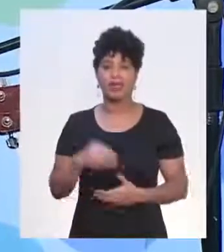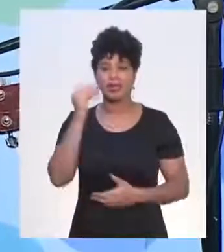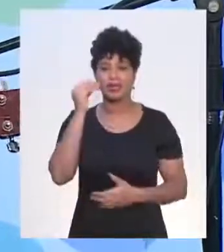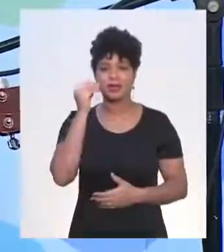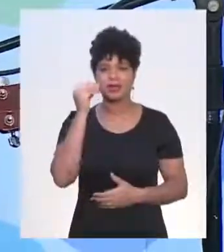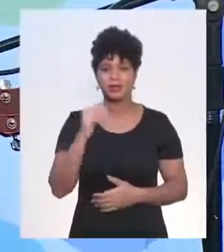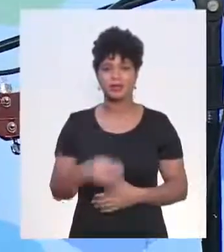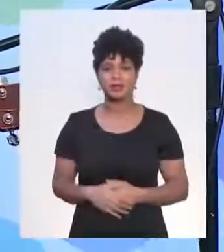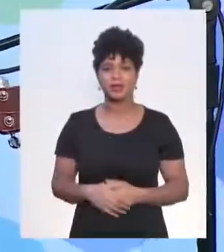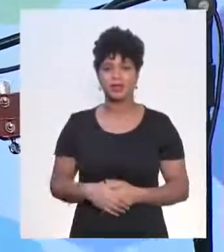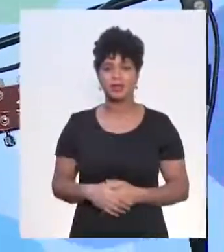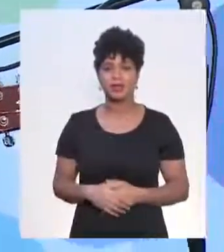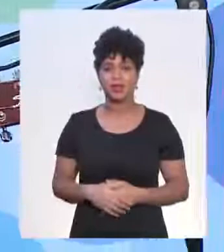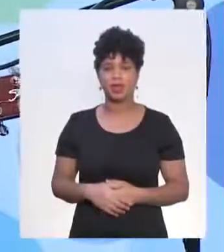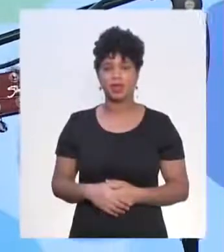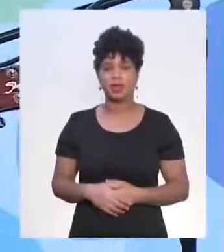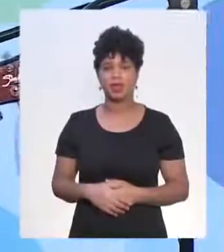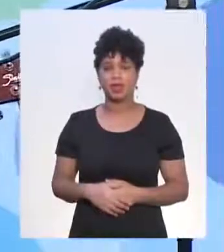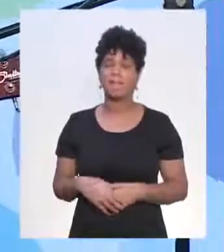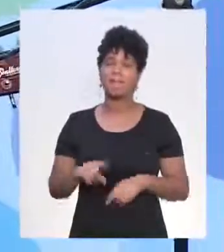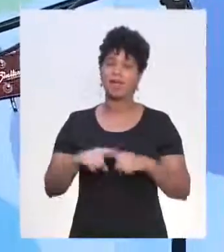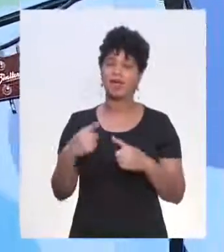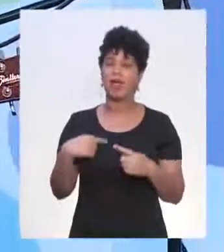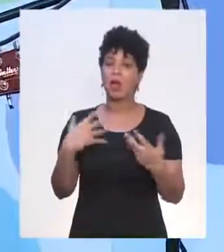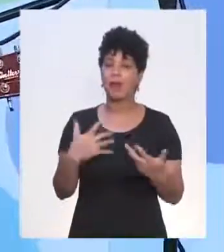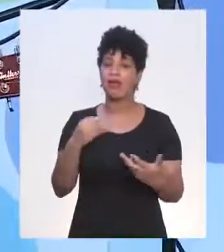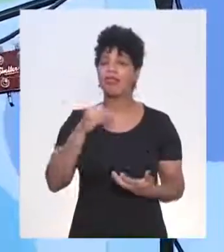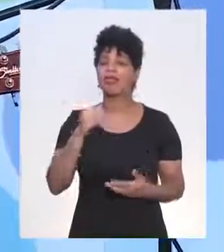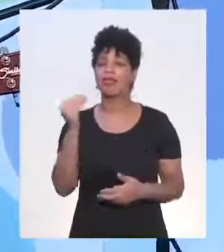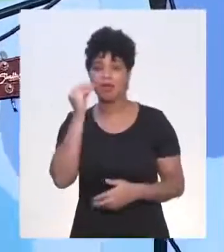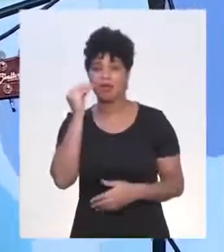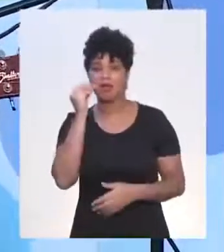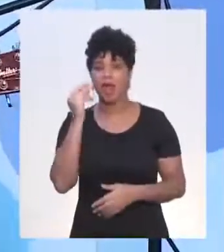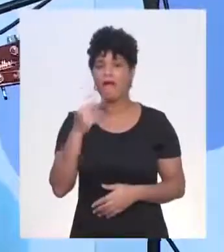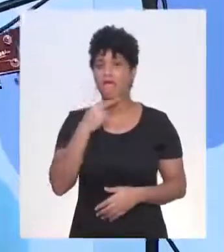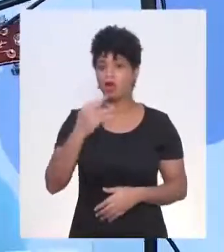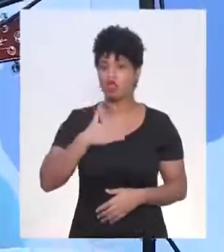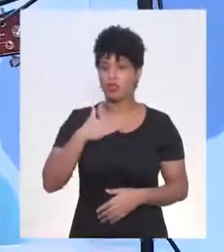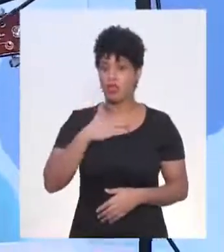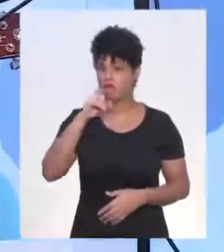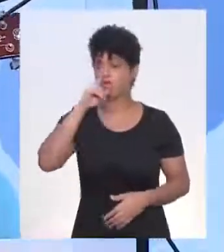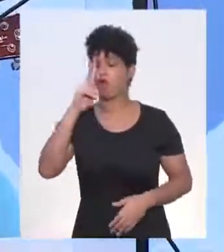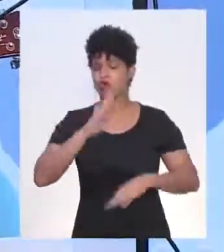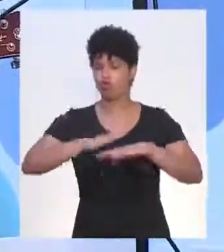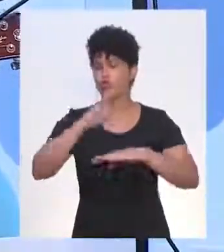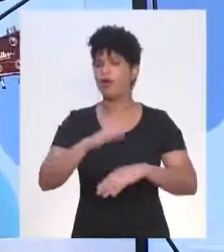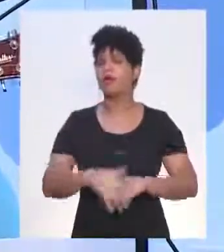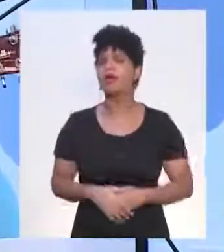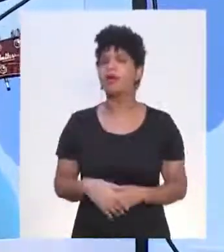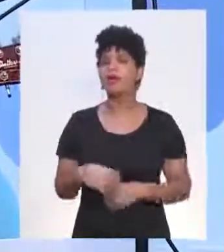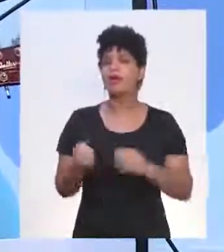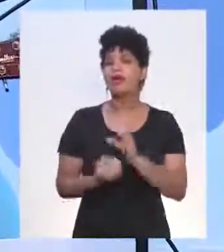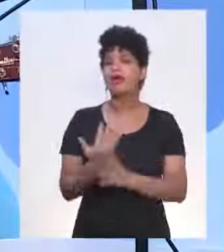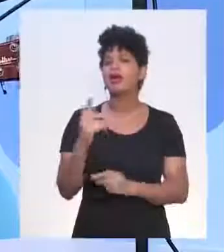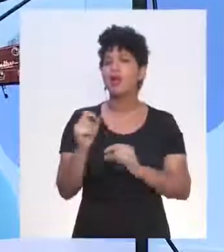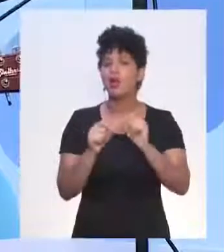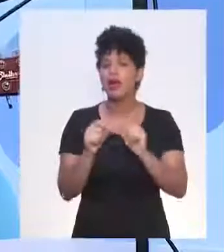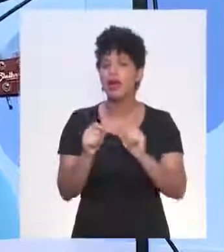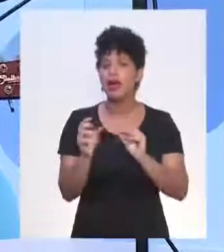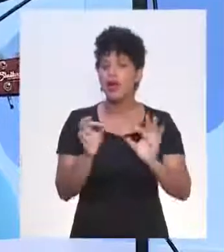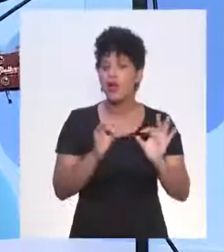lá eu quero cantar com a minha voz grave porque eu tenho uma voz grave E aí que eu faço eu crio um